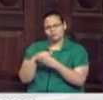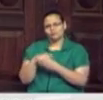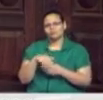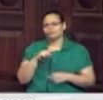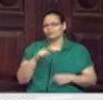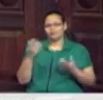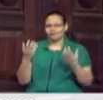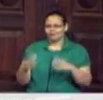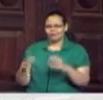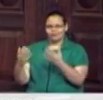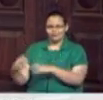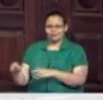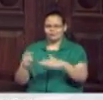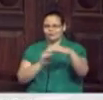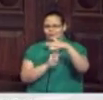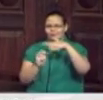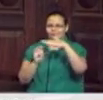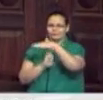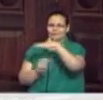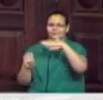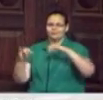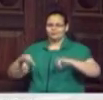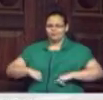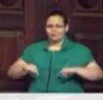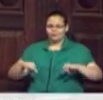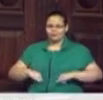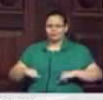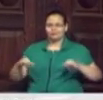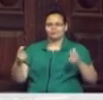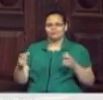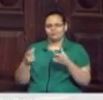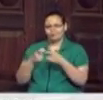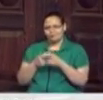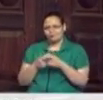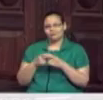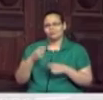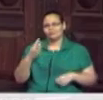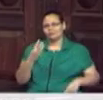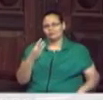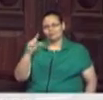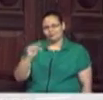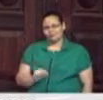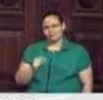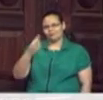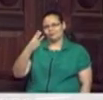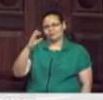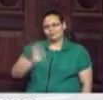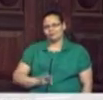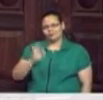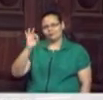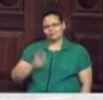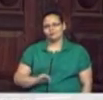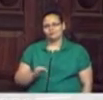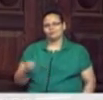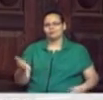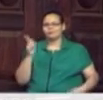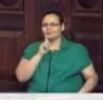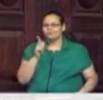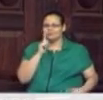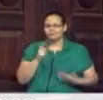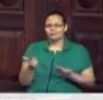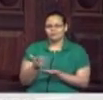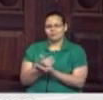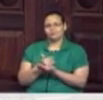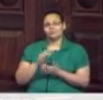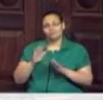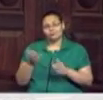as concessionárias sofram uma diminuição de 3% na sua taxa de lucro. Mas